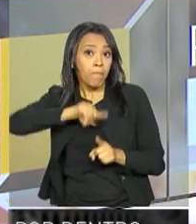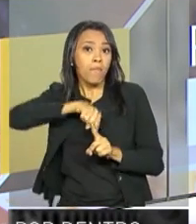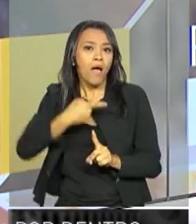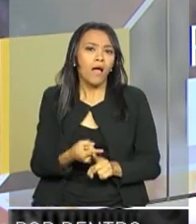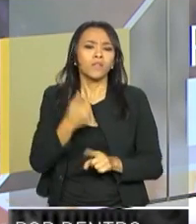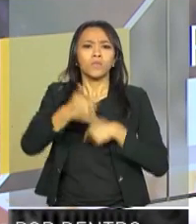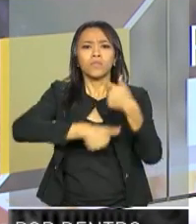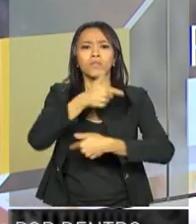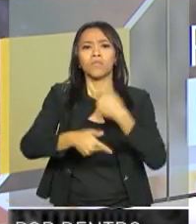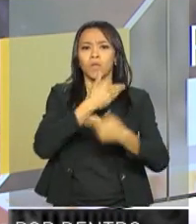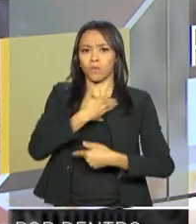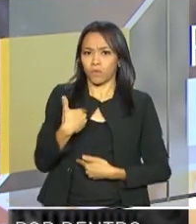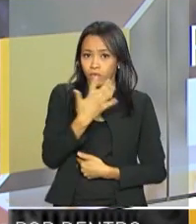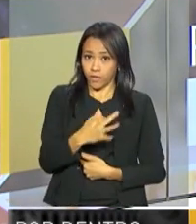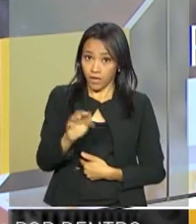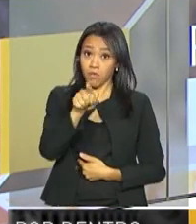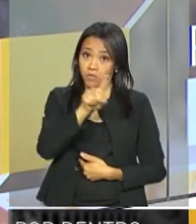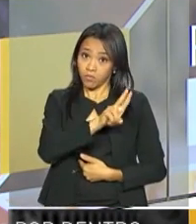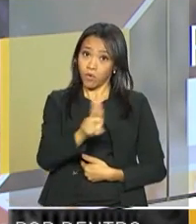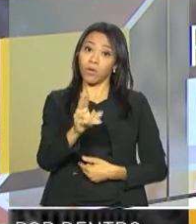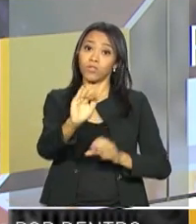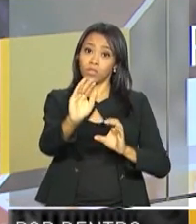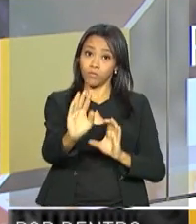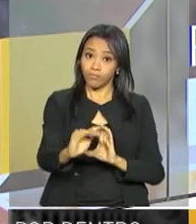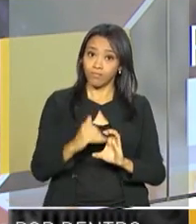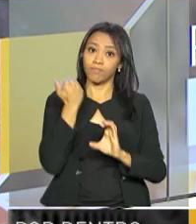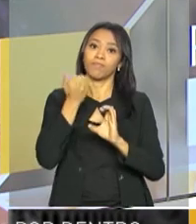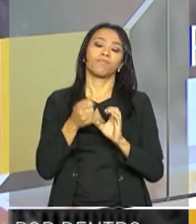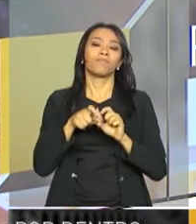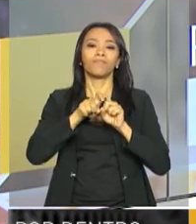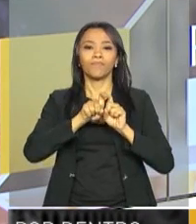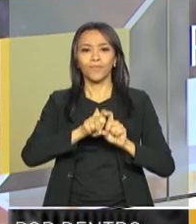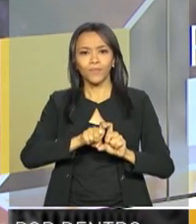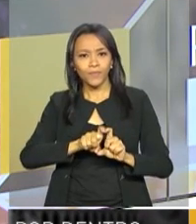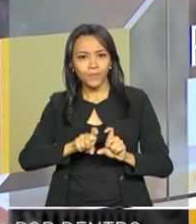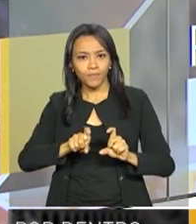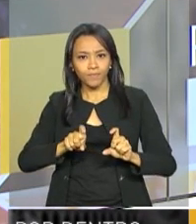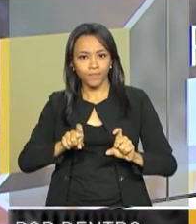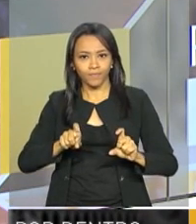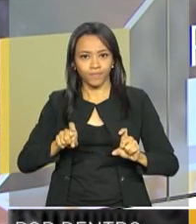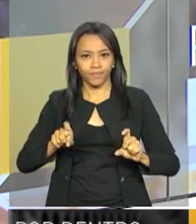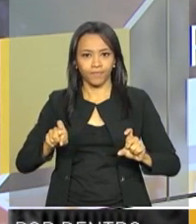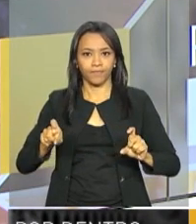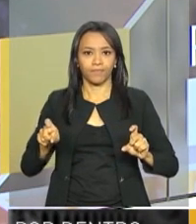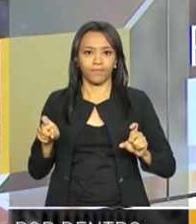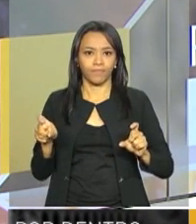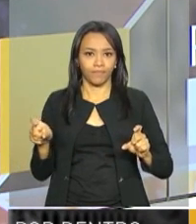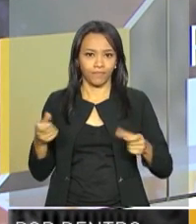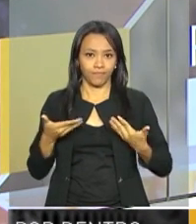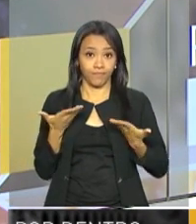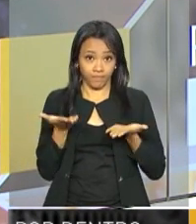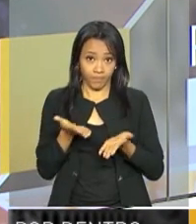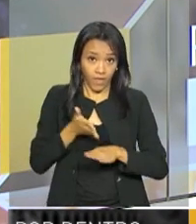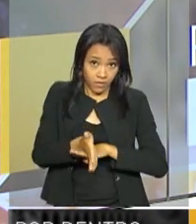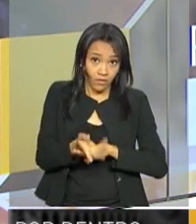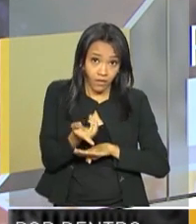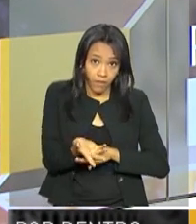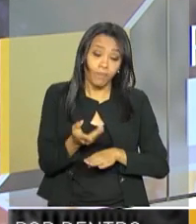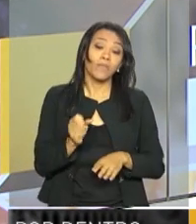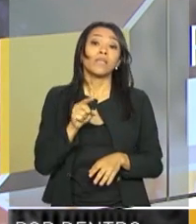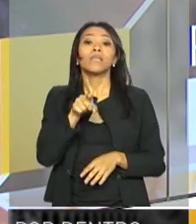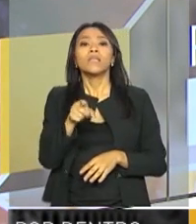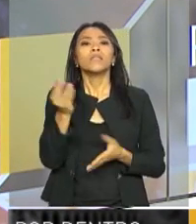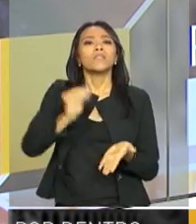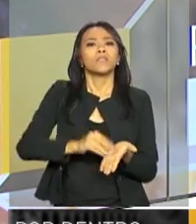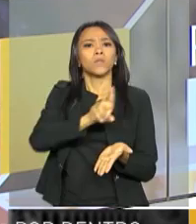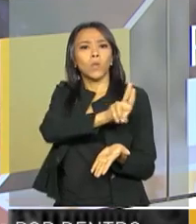as ações do governo federal escreva para por dentro do governo tudo junto @ presidência P goov.br